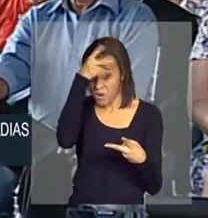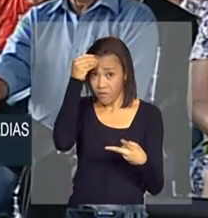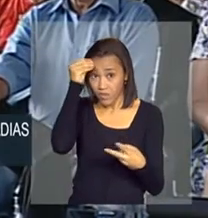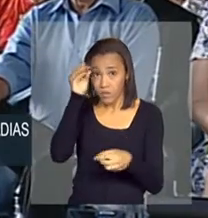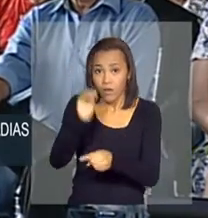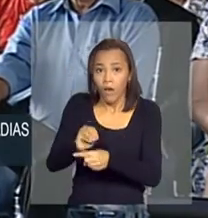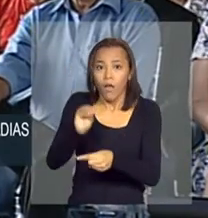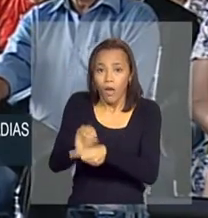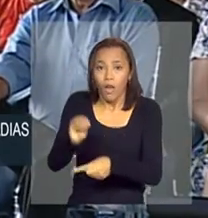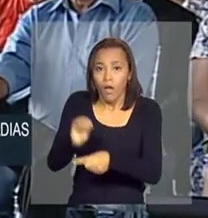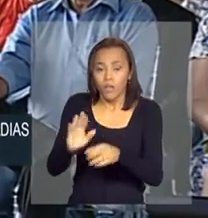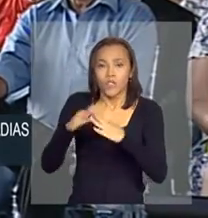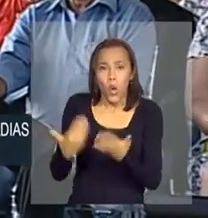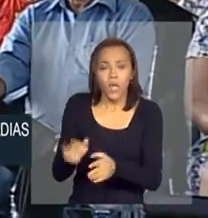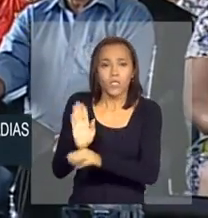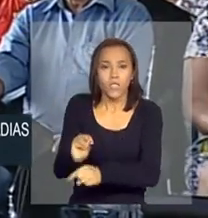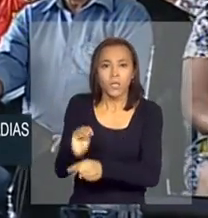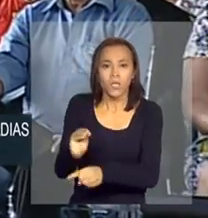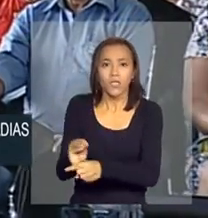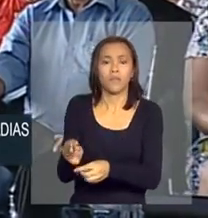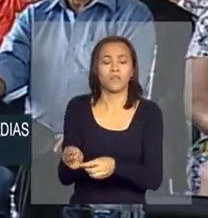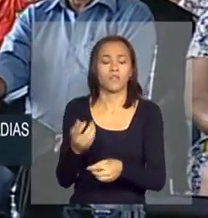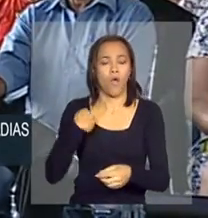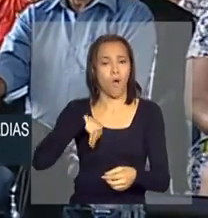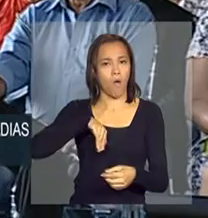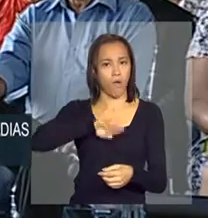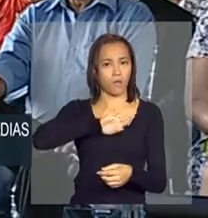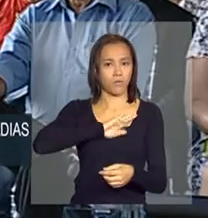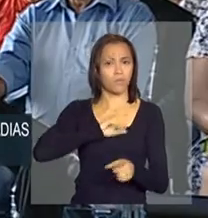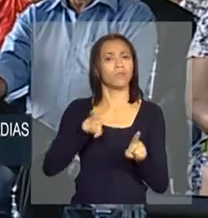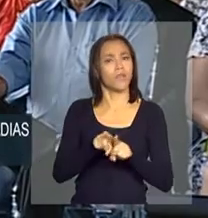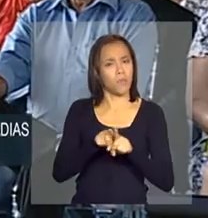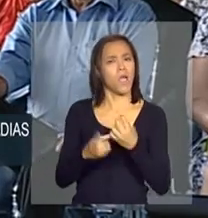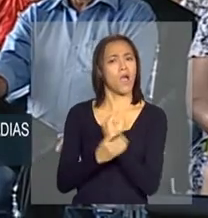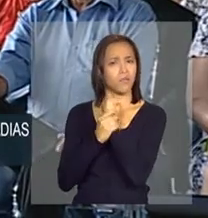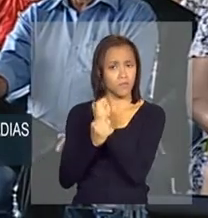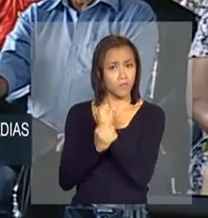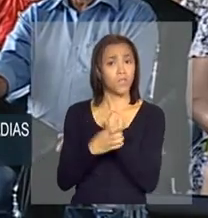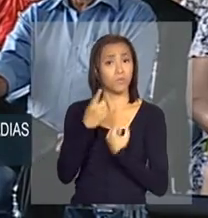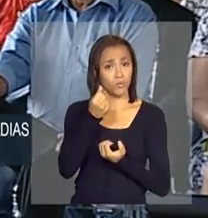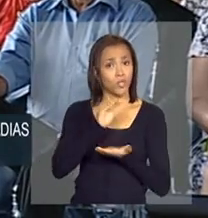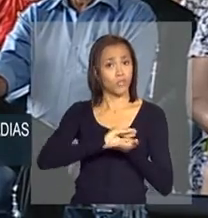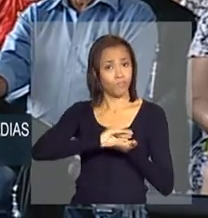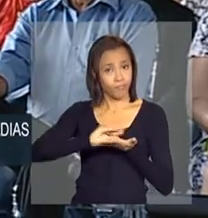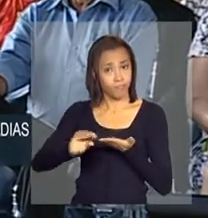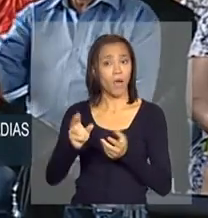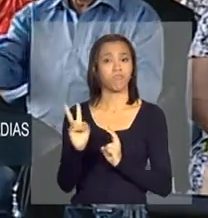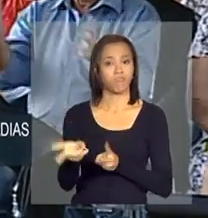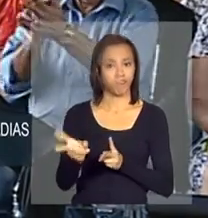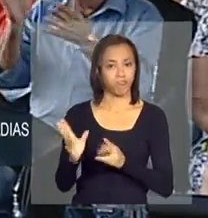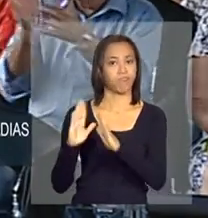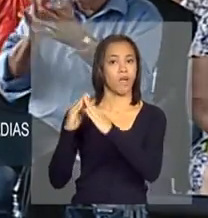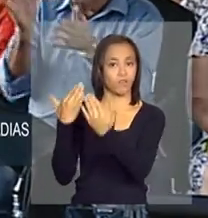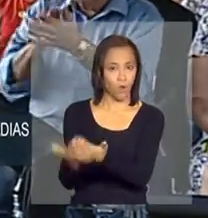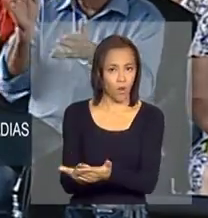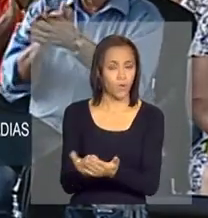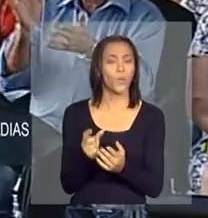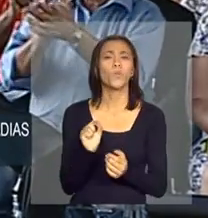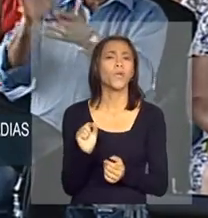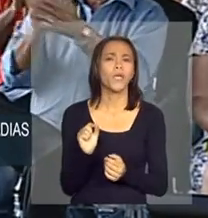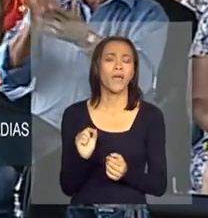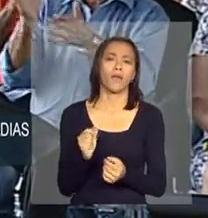manutenção Nossa nós asseguramos o dinheiro para ele manter a creche o que que é isso